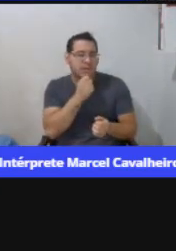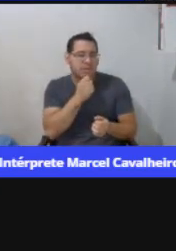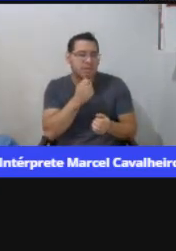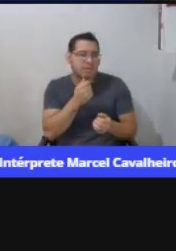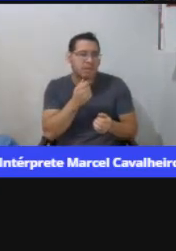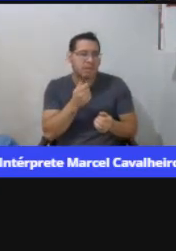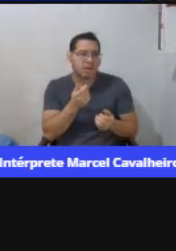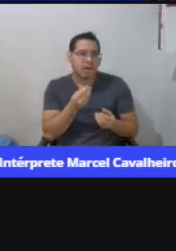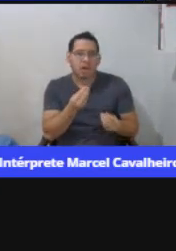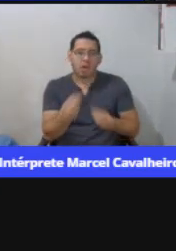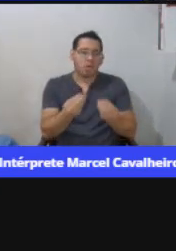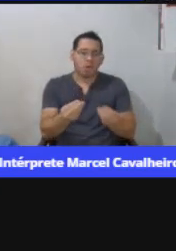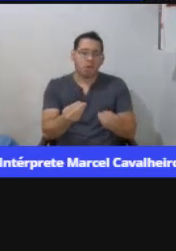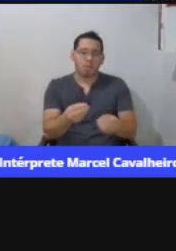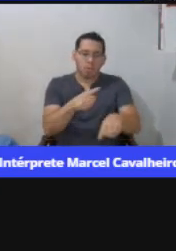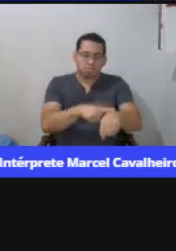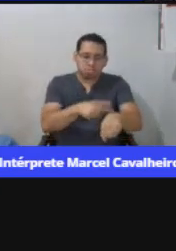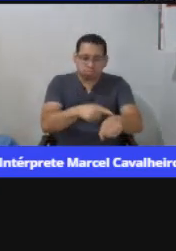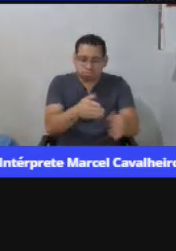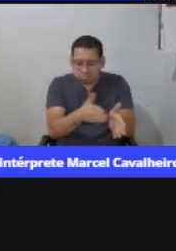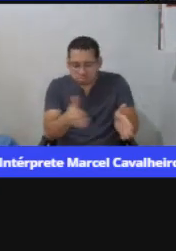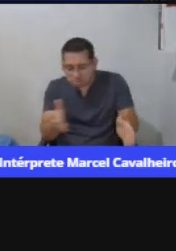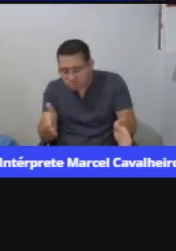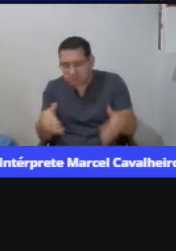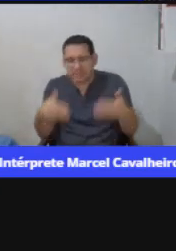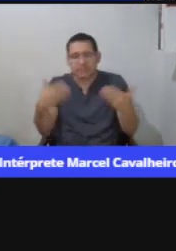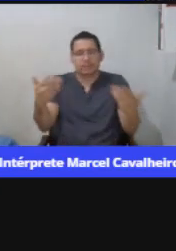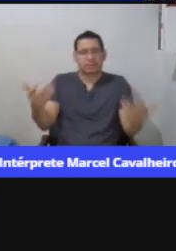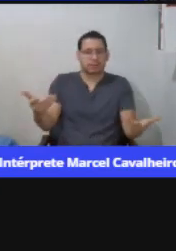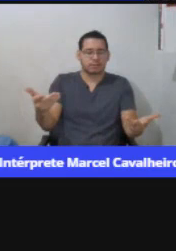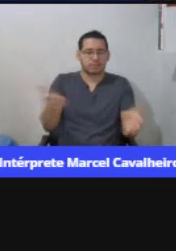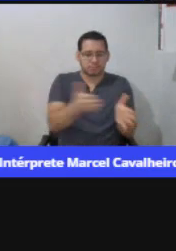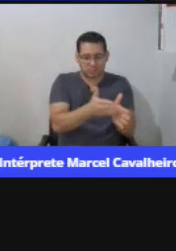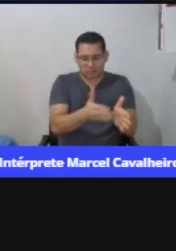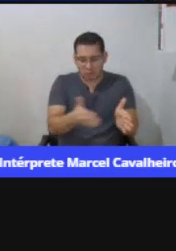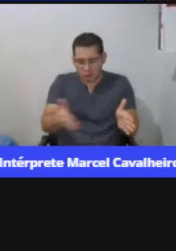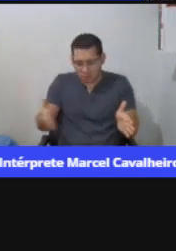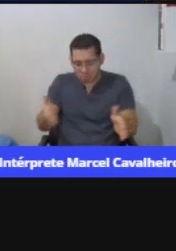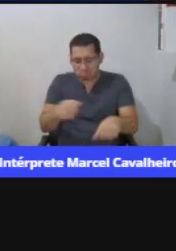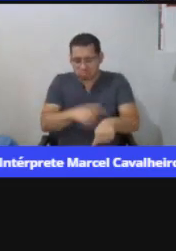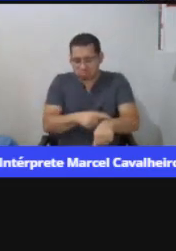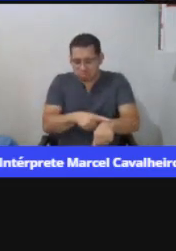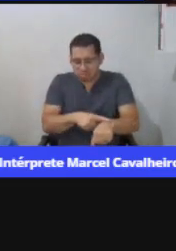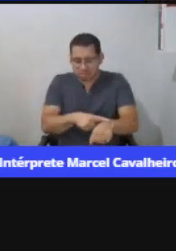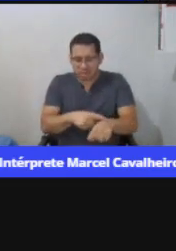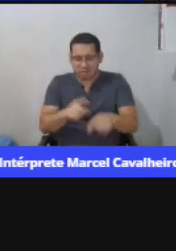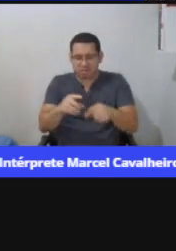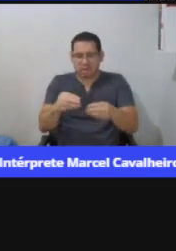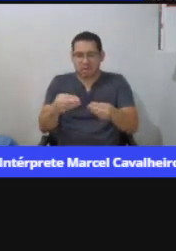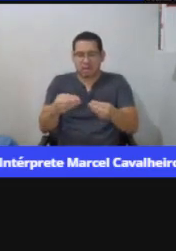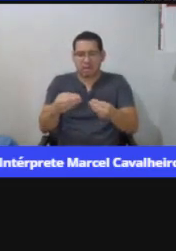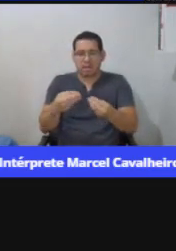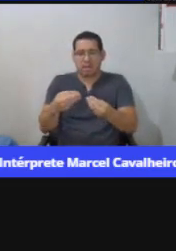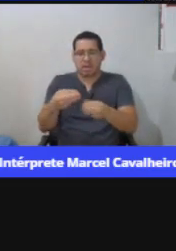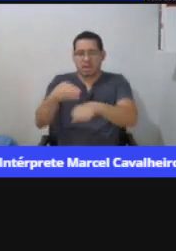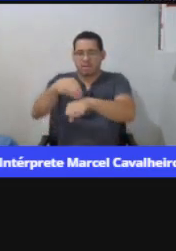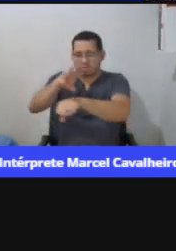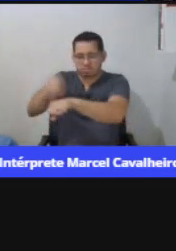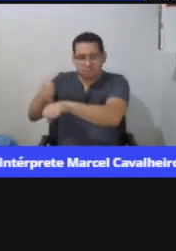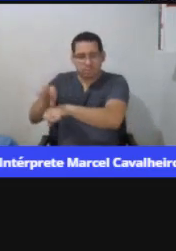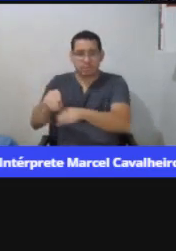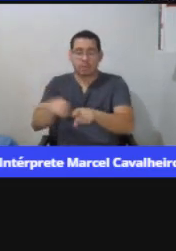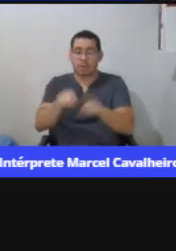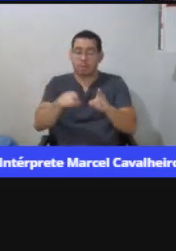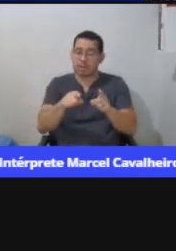questão de prazos, quais os prazos que estarão indo, mas a gente vai fazer a elaboração